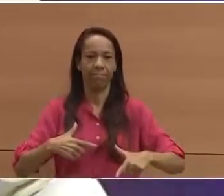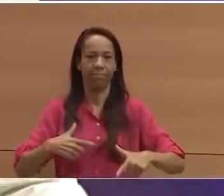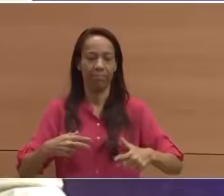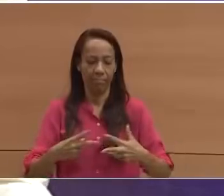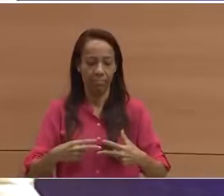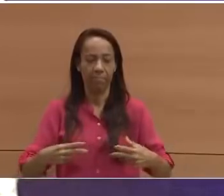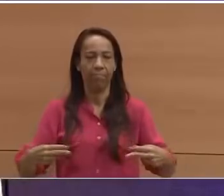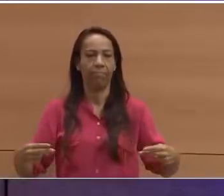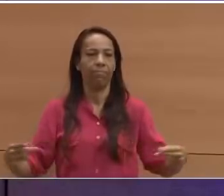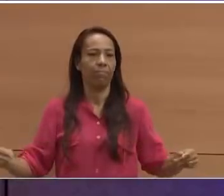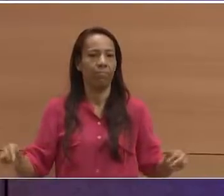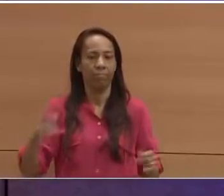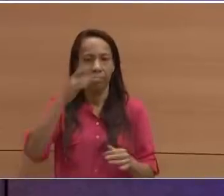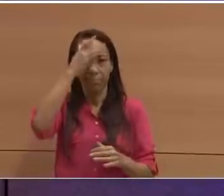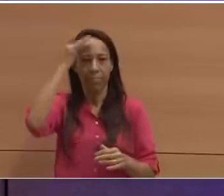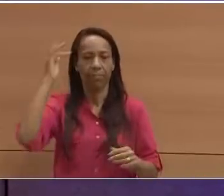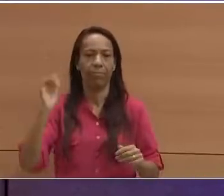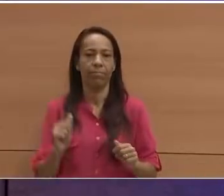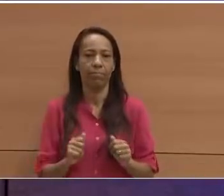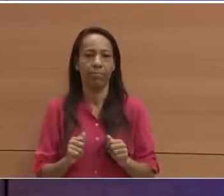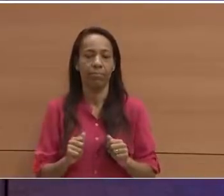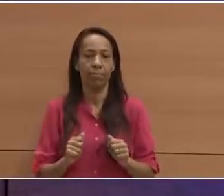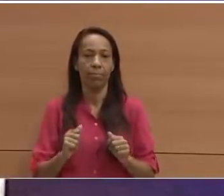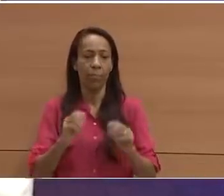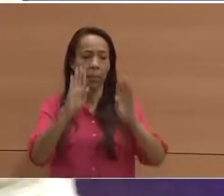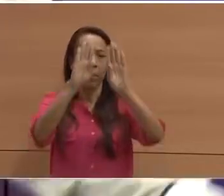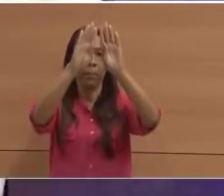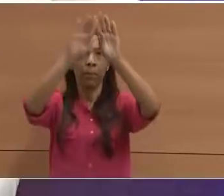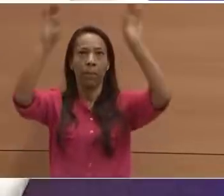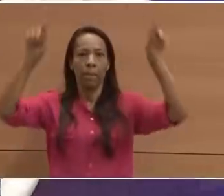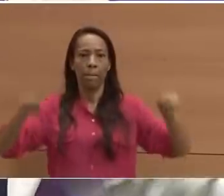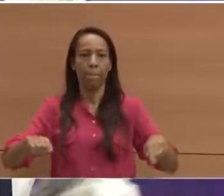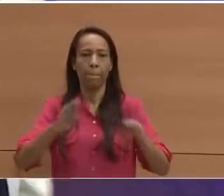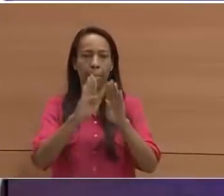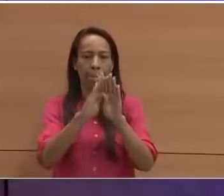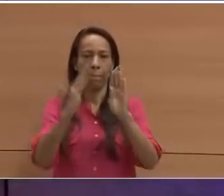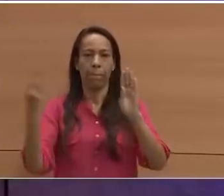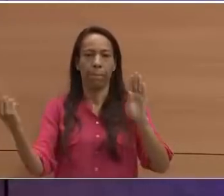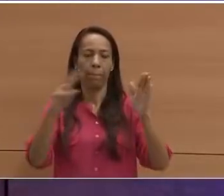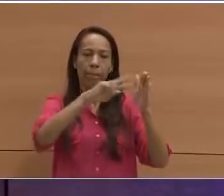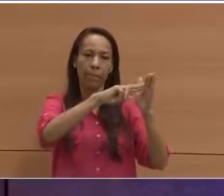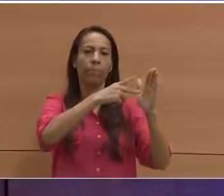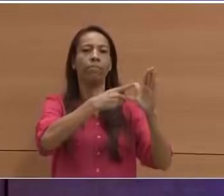irmãos, é justamente o aperfeiçoamento que eles estavam fazendo na escola Tirano.